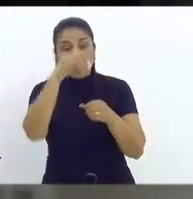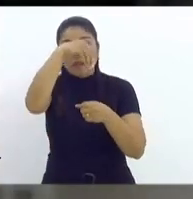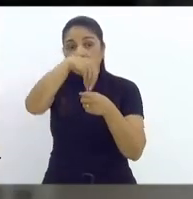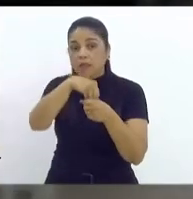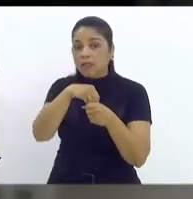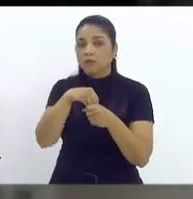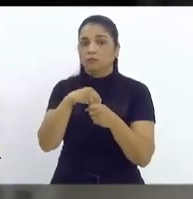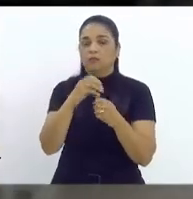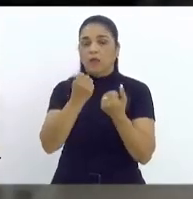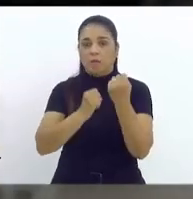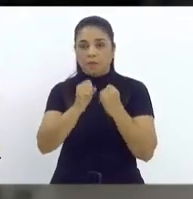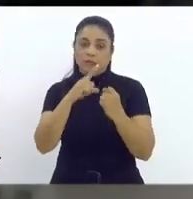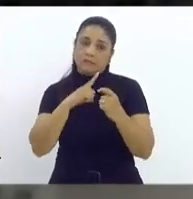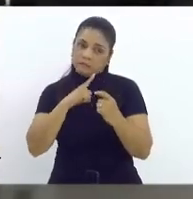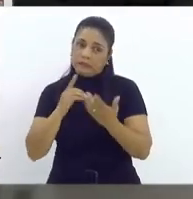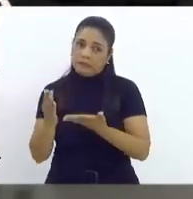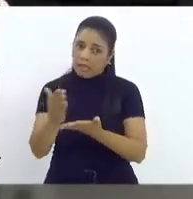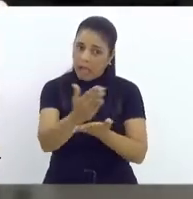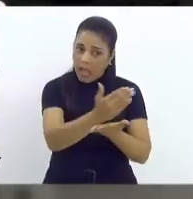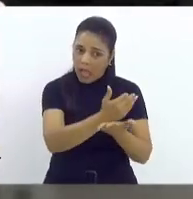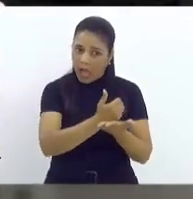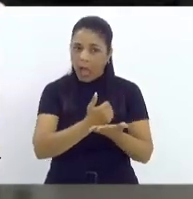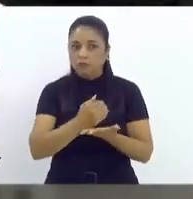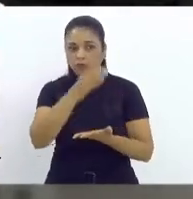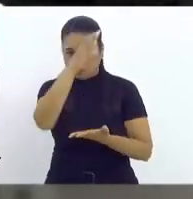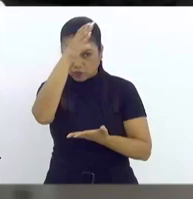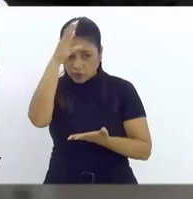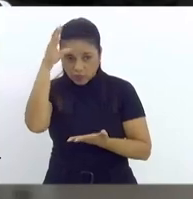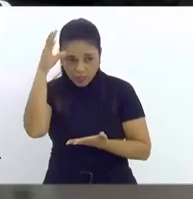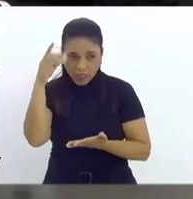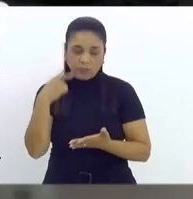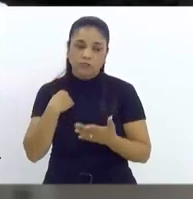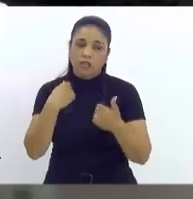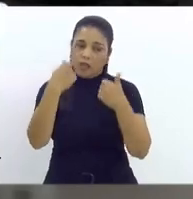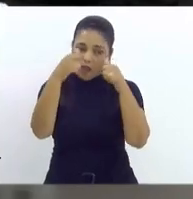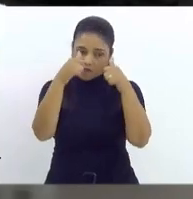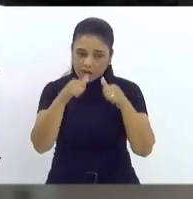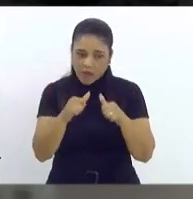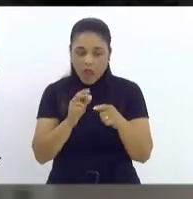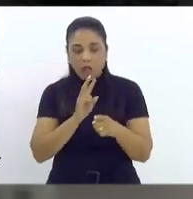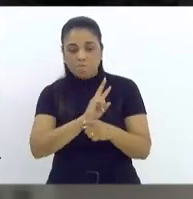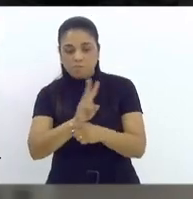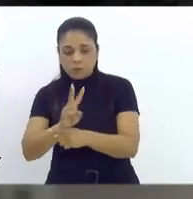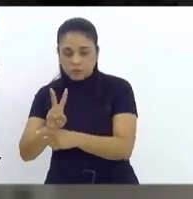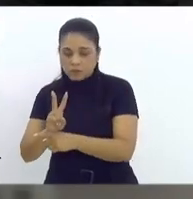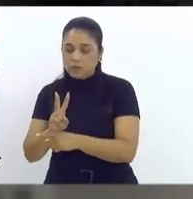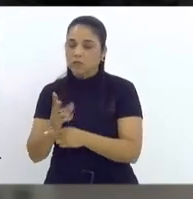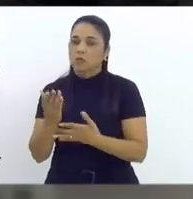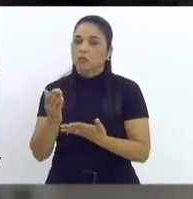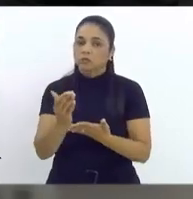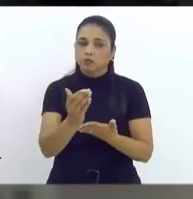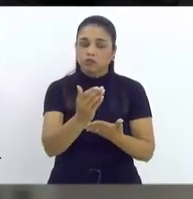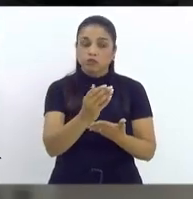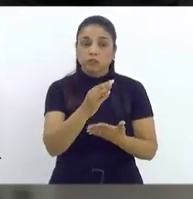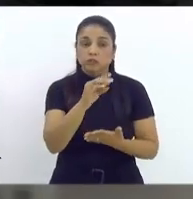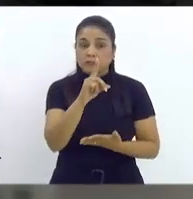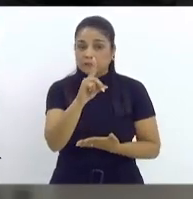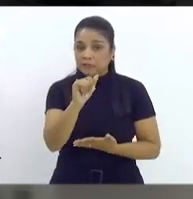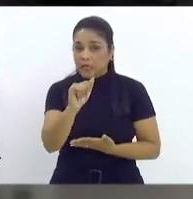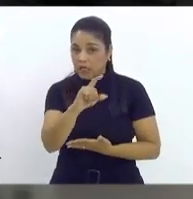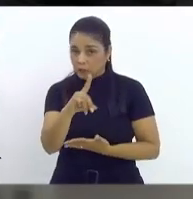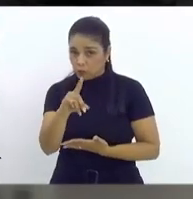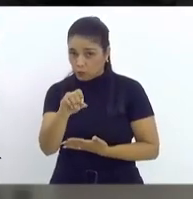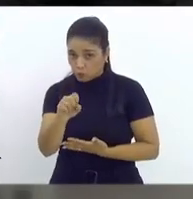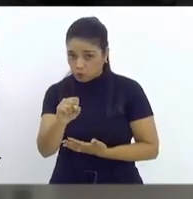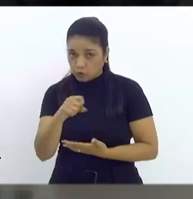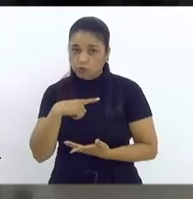são de clientes, aí teremos que avaliar se há algumas questões de proteção de dados e informação, mas eu vejo que nós não temos nenhum problema em